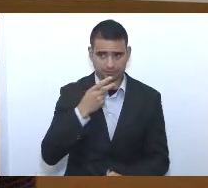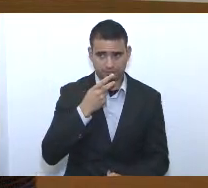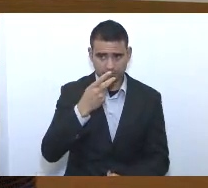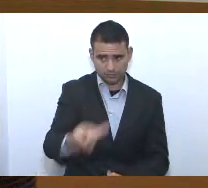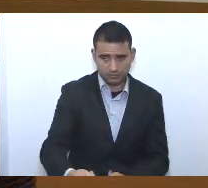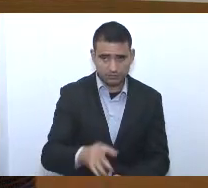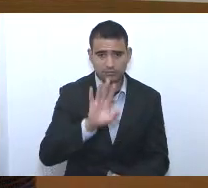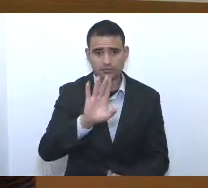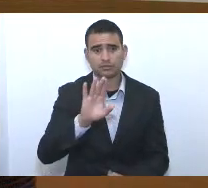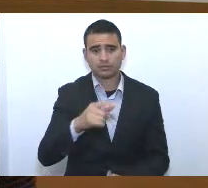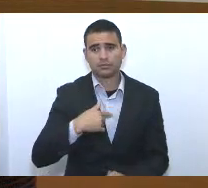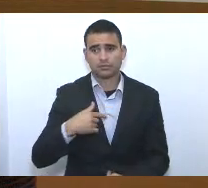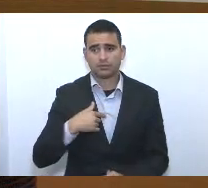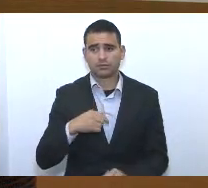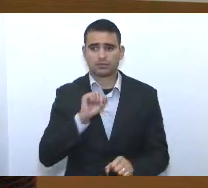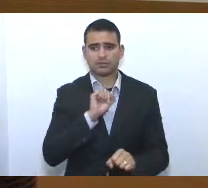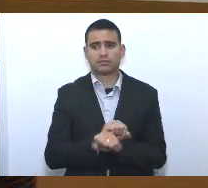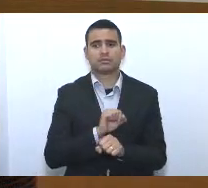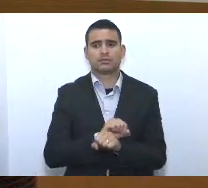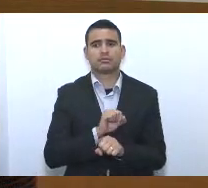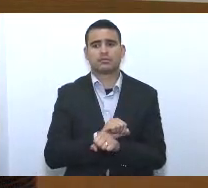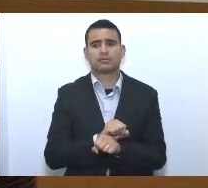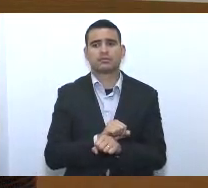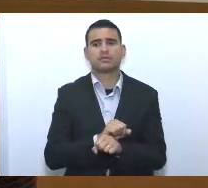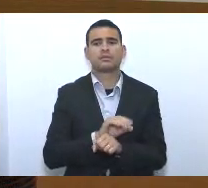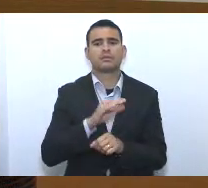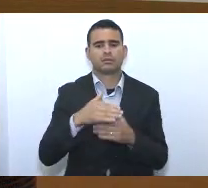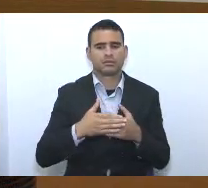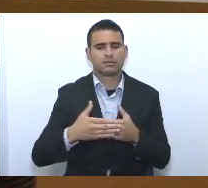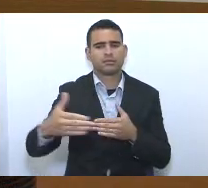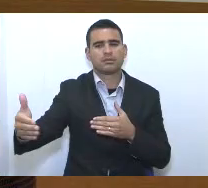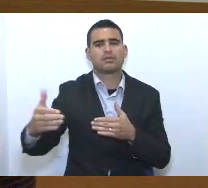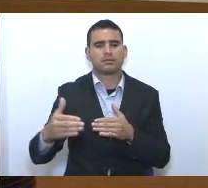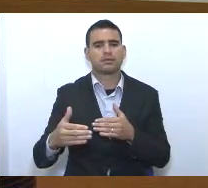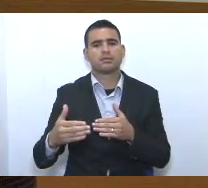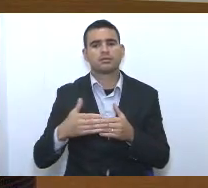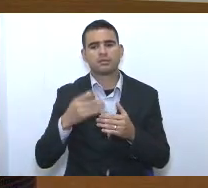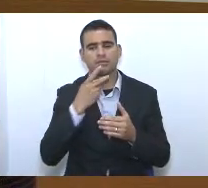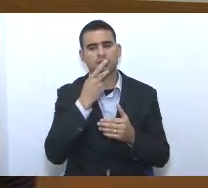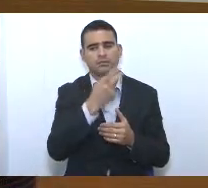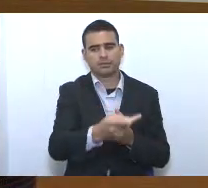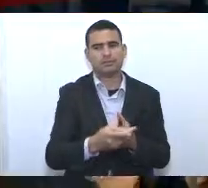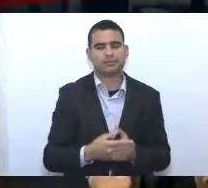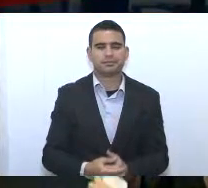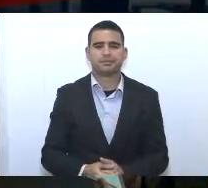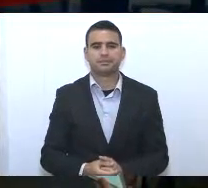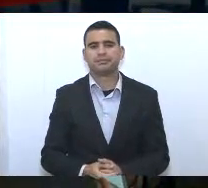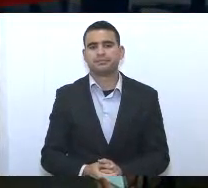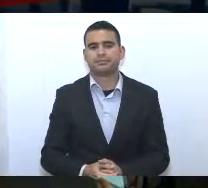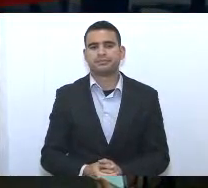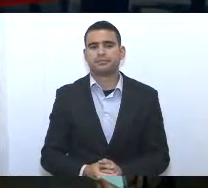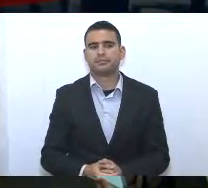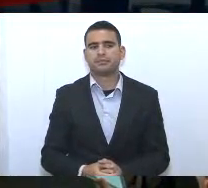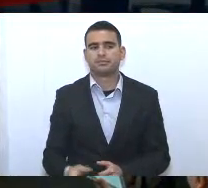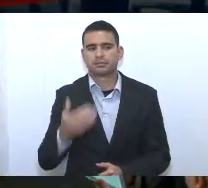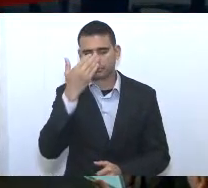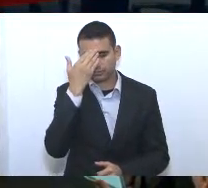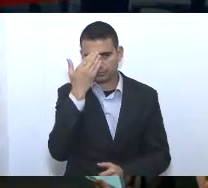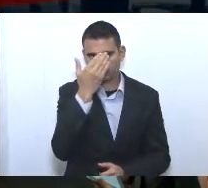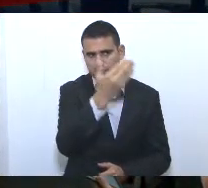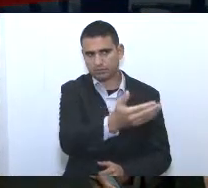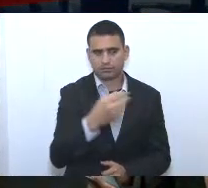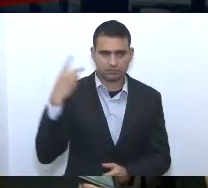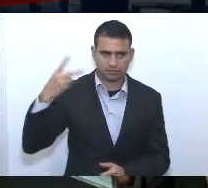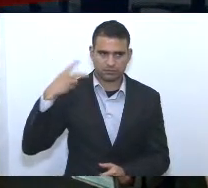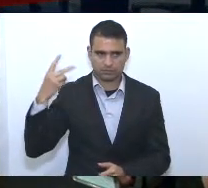Excelência de adiantar da hora. Mas no momento certo, numa audiência pública, a gente vai se manifestar. Muito obrigado ao vereador americano